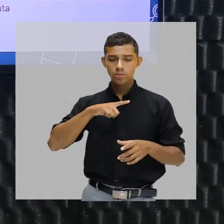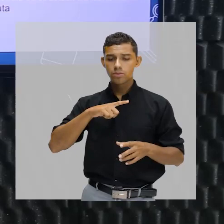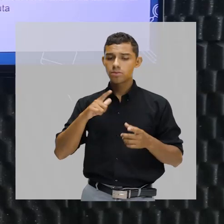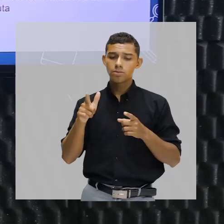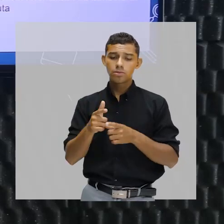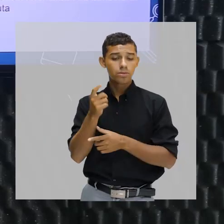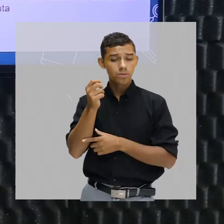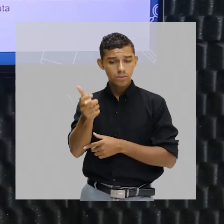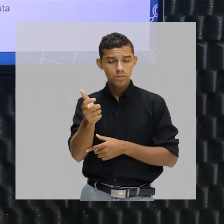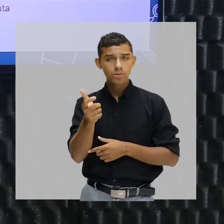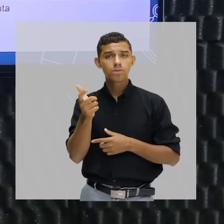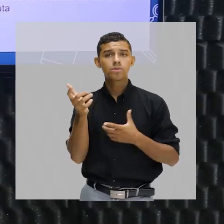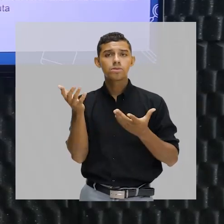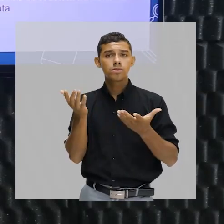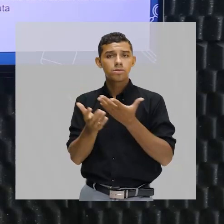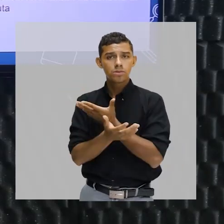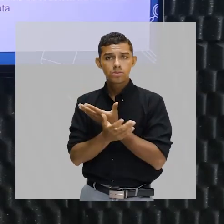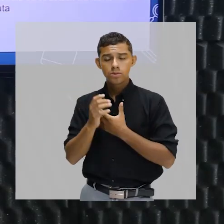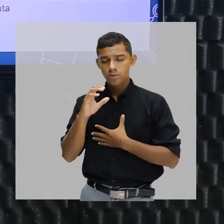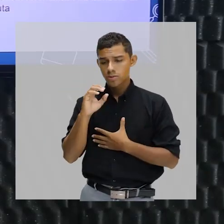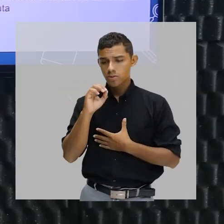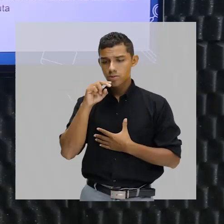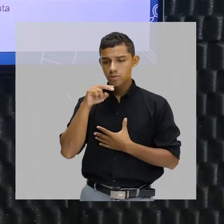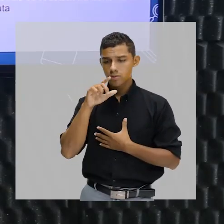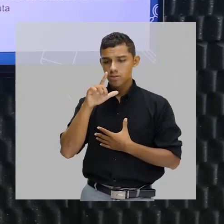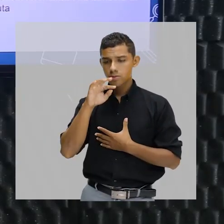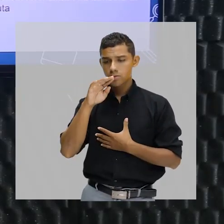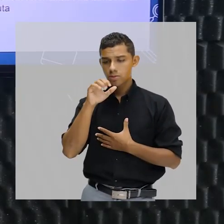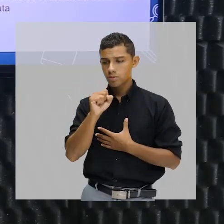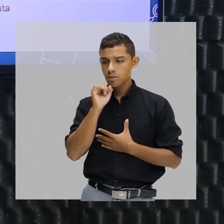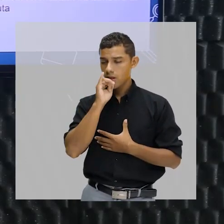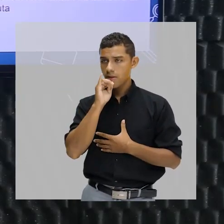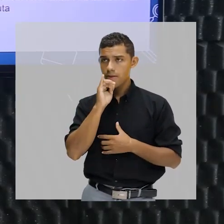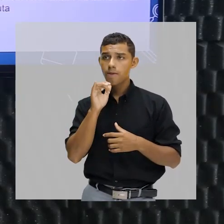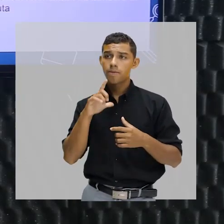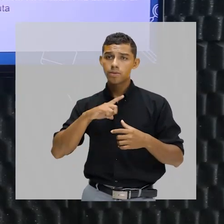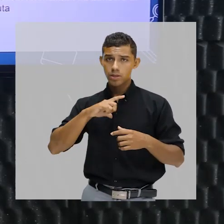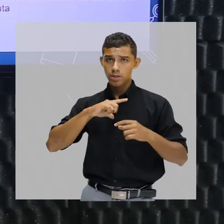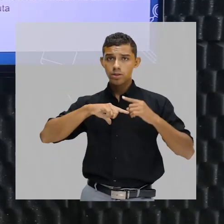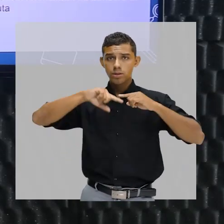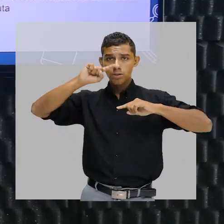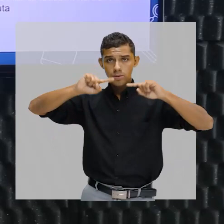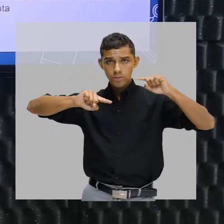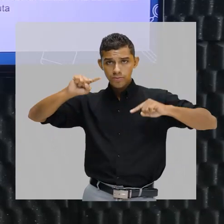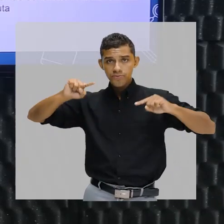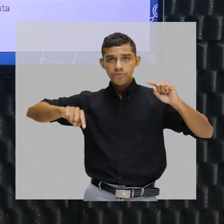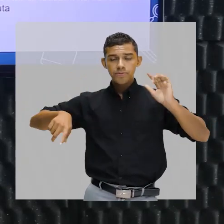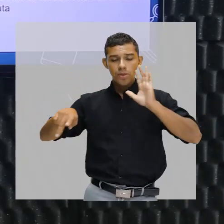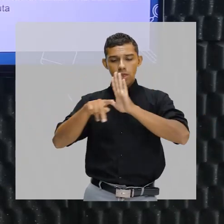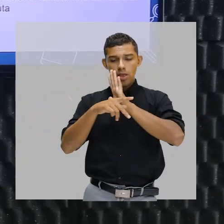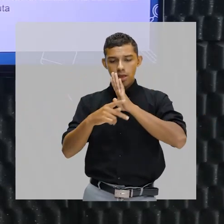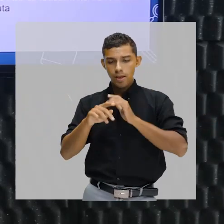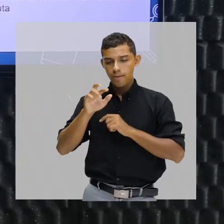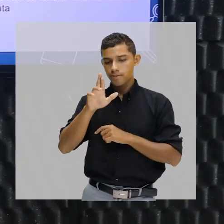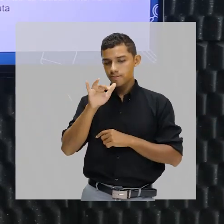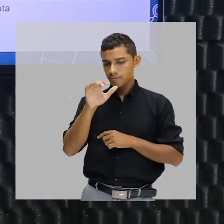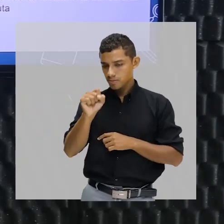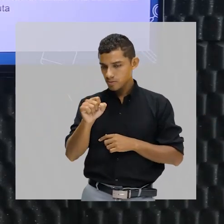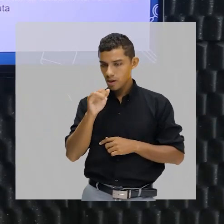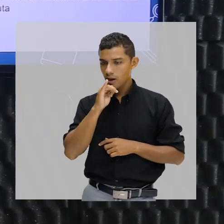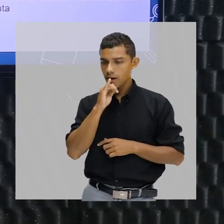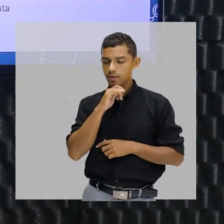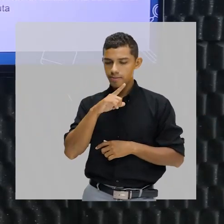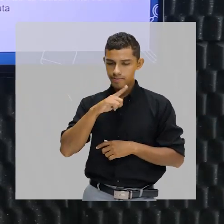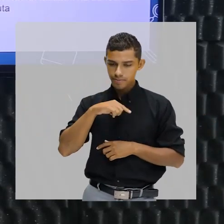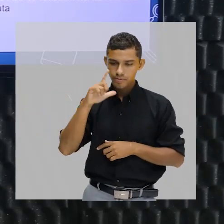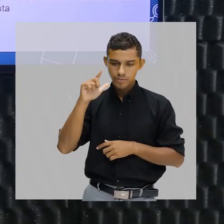que ela é pouco prejudicada por essas colinas e montanhas. Apesar de ser uma onda, né, que para as informações de rádio, ela é uma